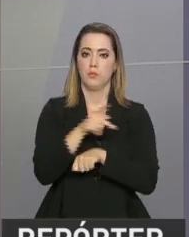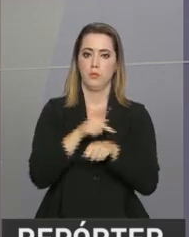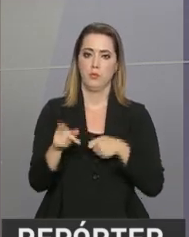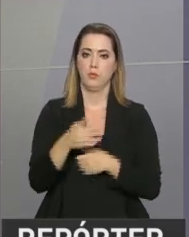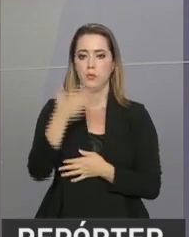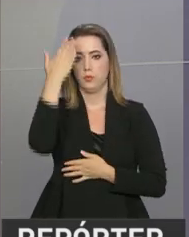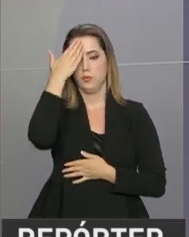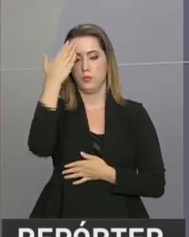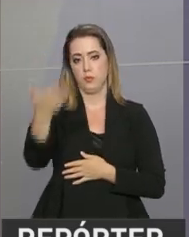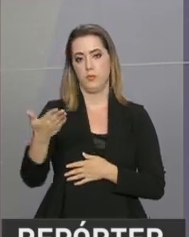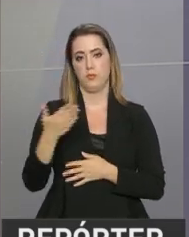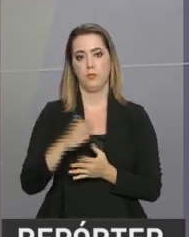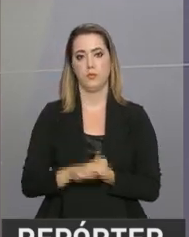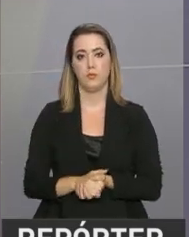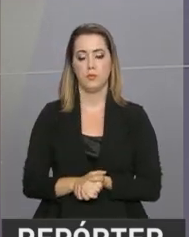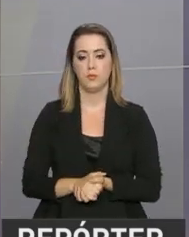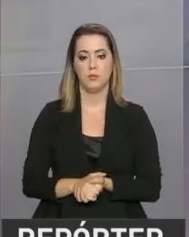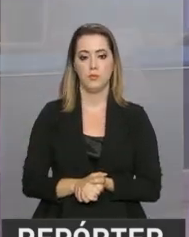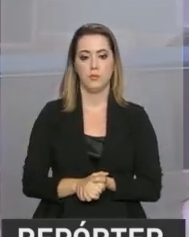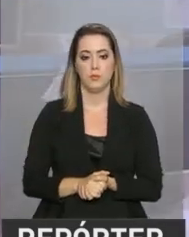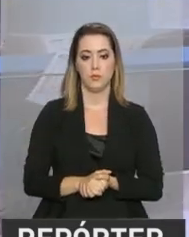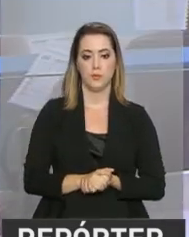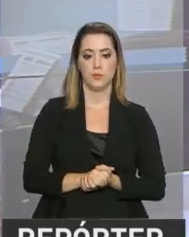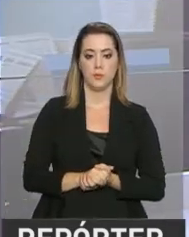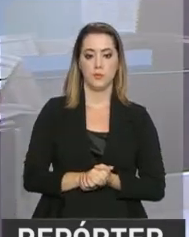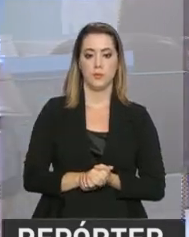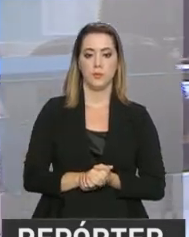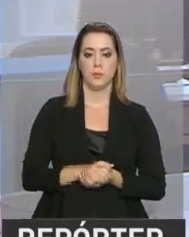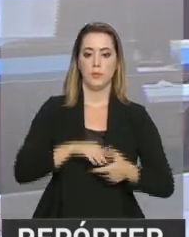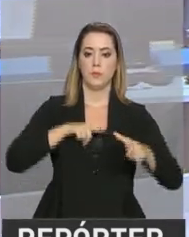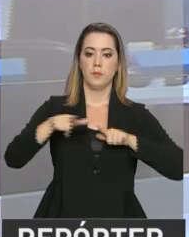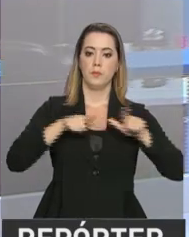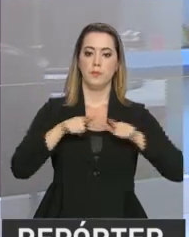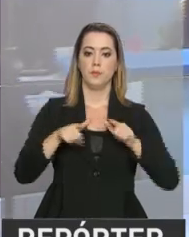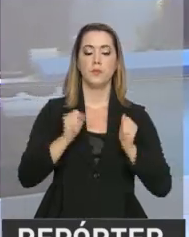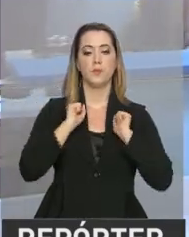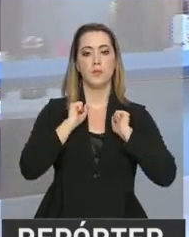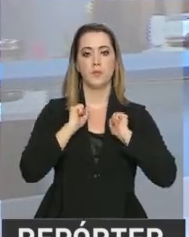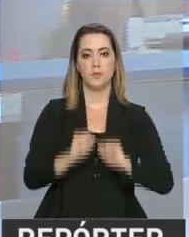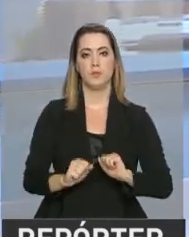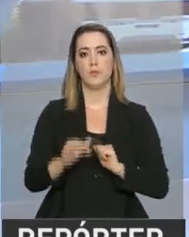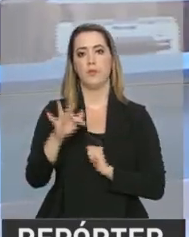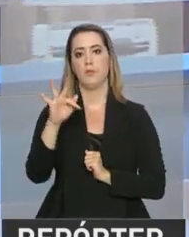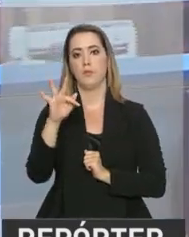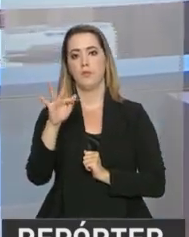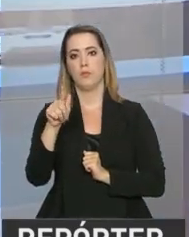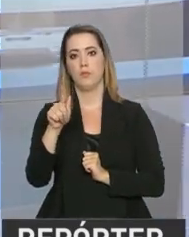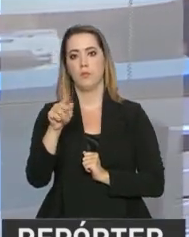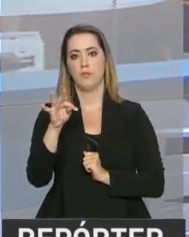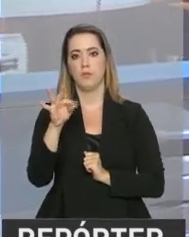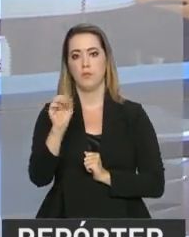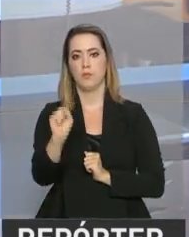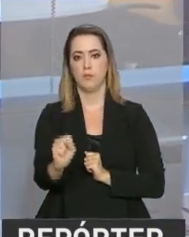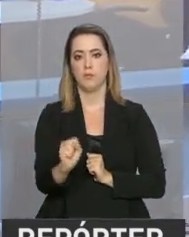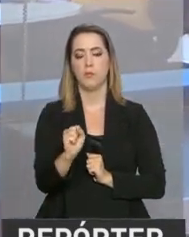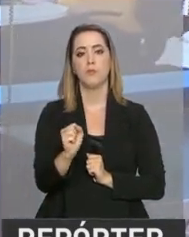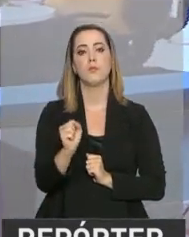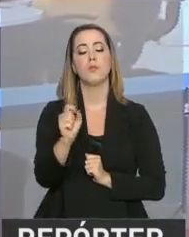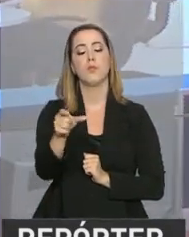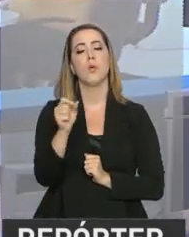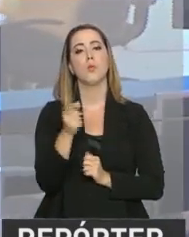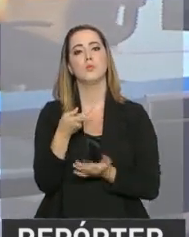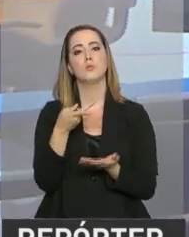obrigado Paulo lassalvia pelas informações e o trabalhador vai poder usar o FGTS como garantia para fazer o